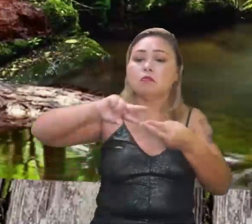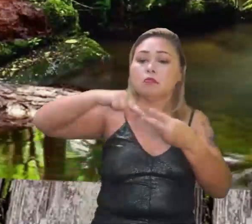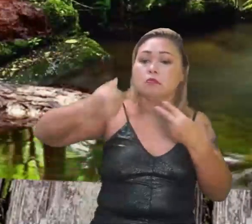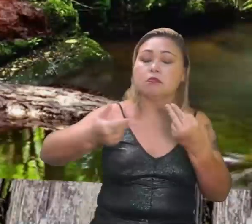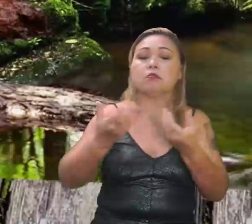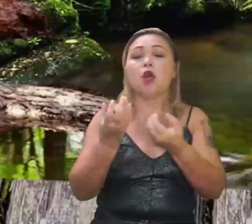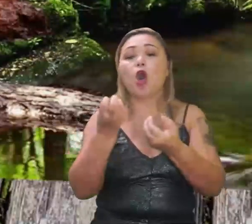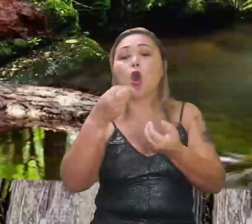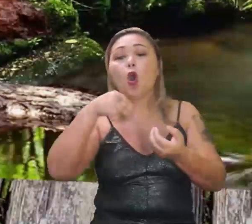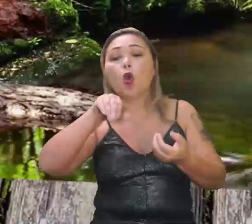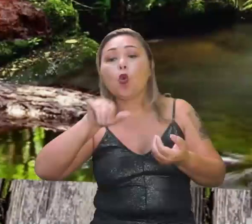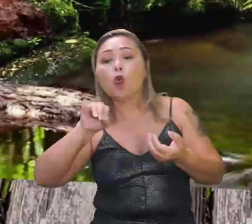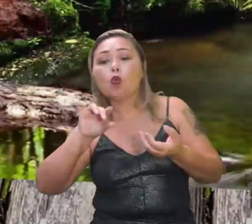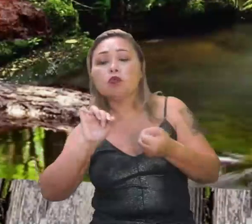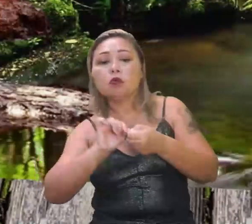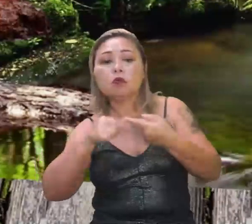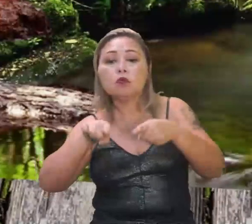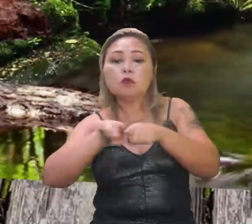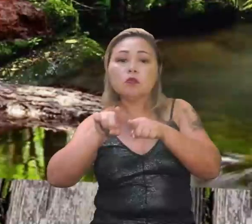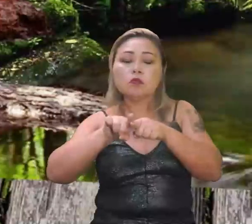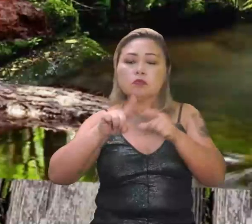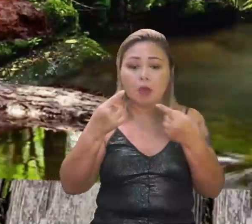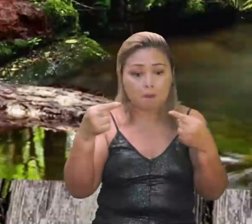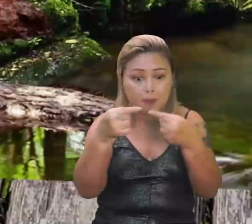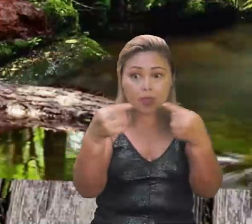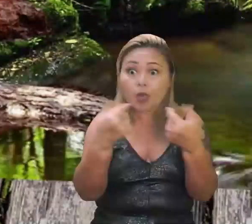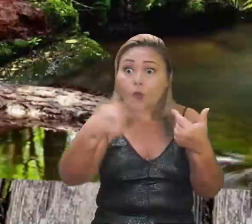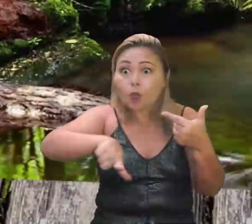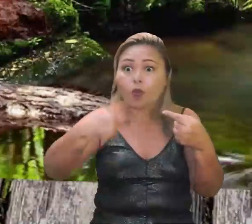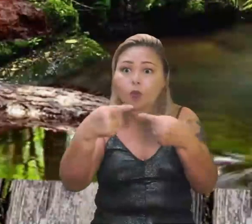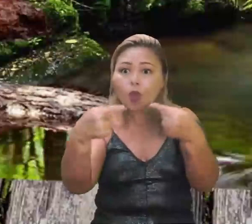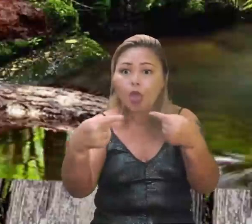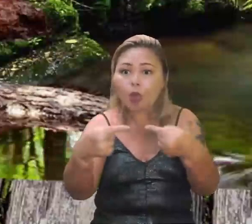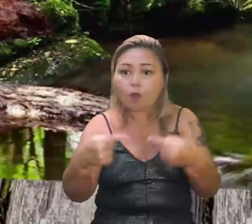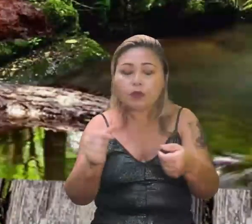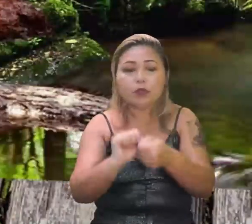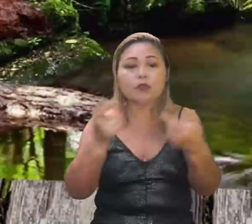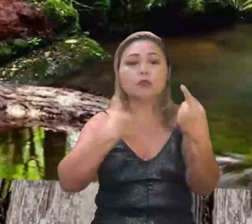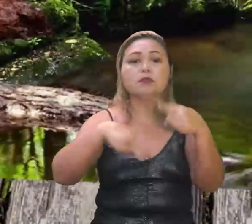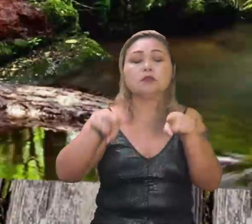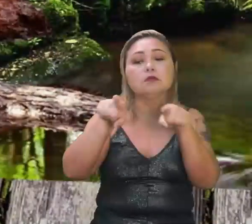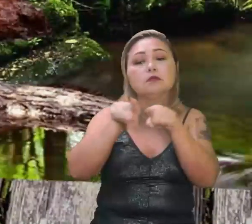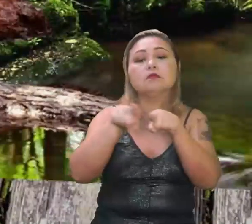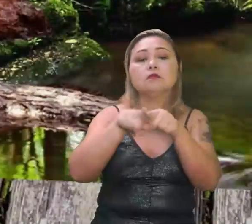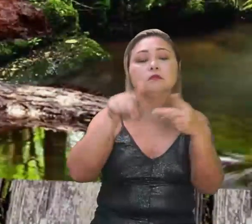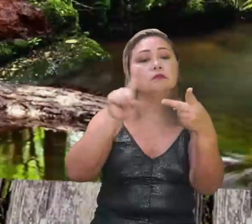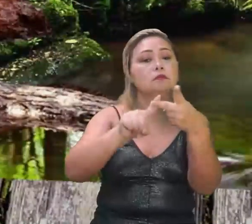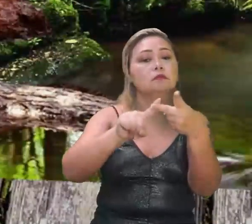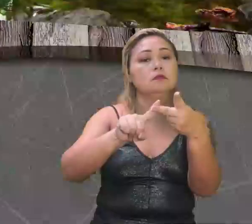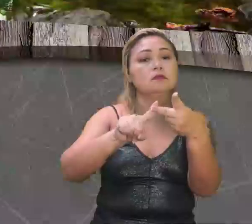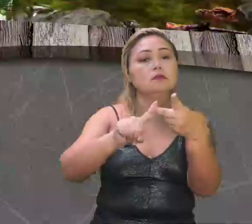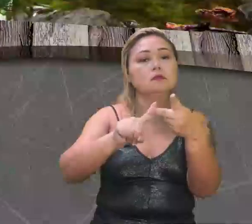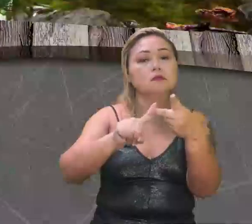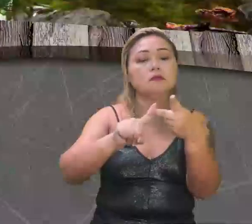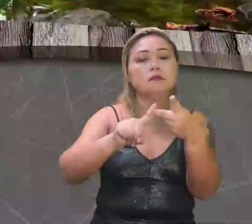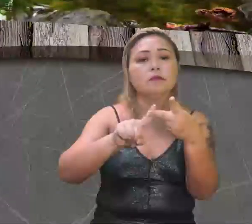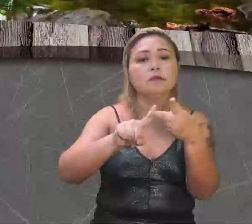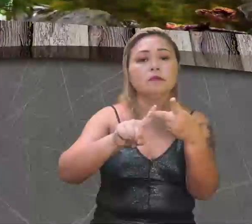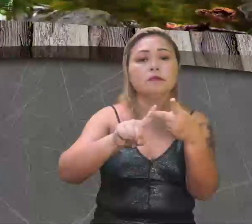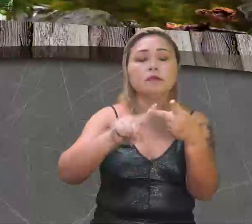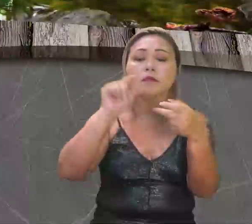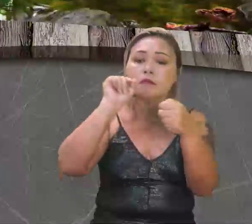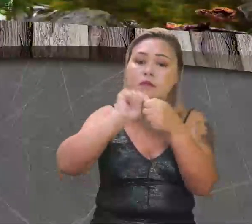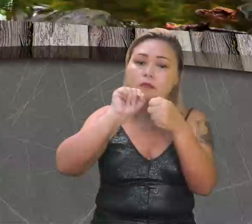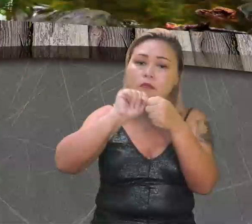mutações cromossômicas e as recombinações. E aí a gente também tem os fatores que vão